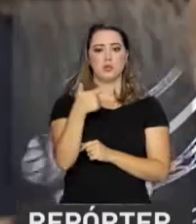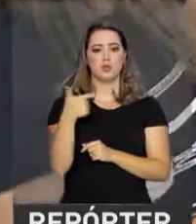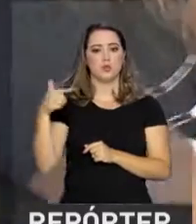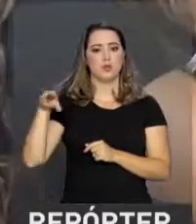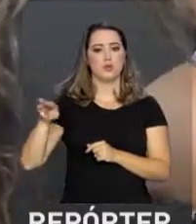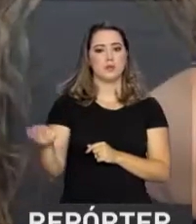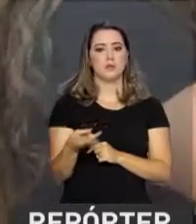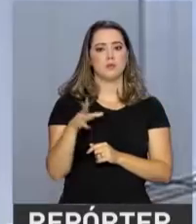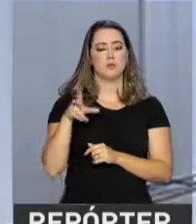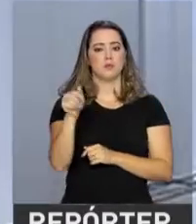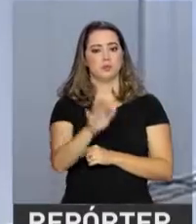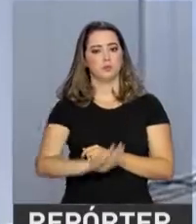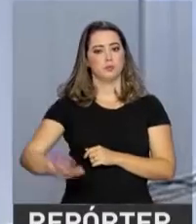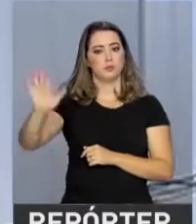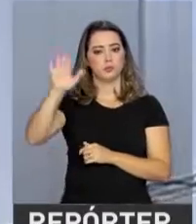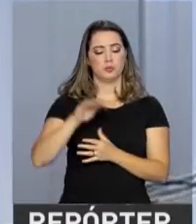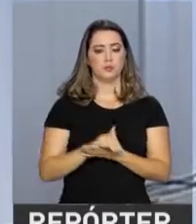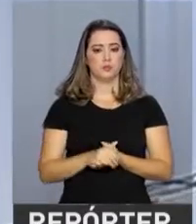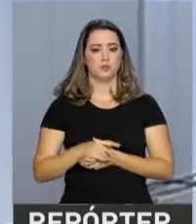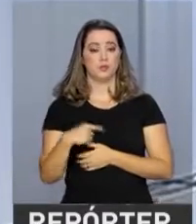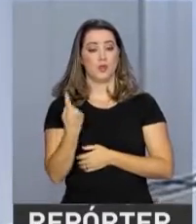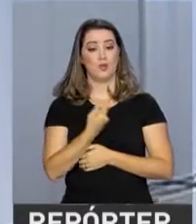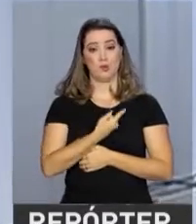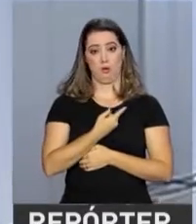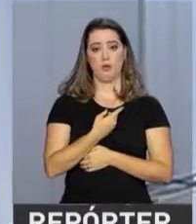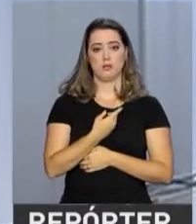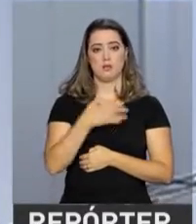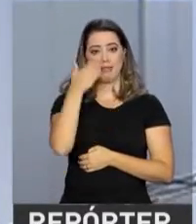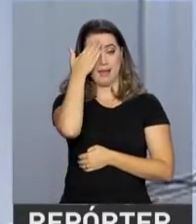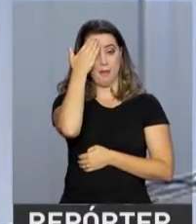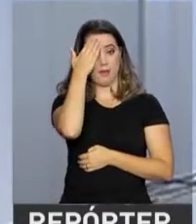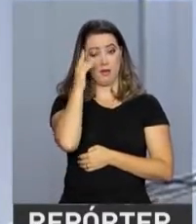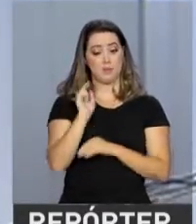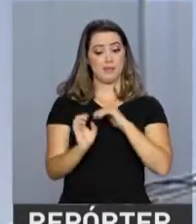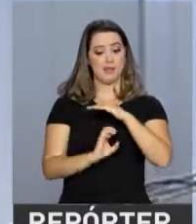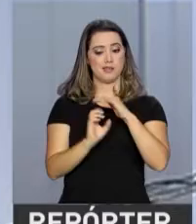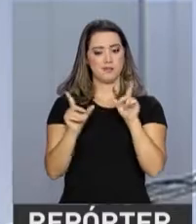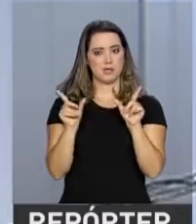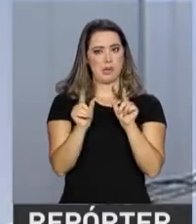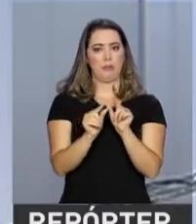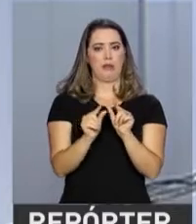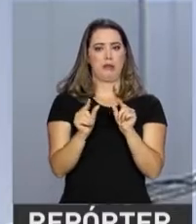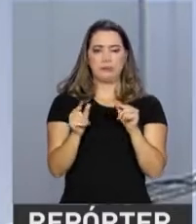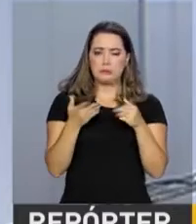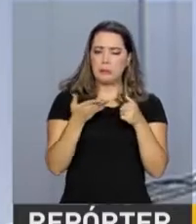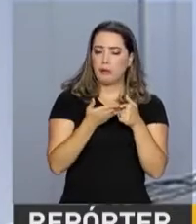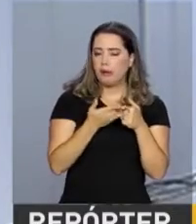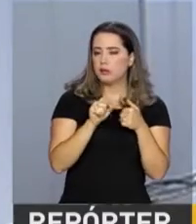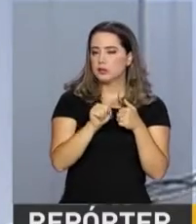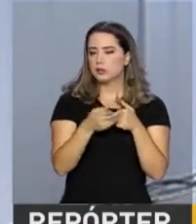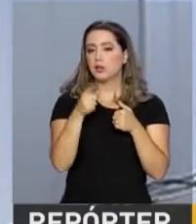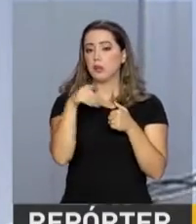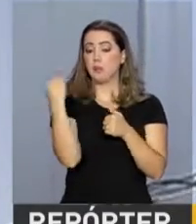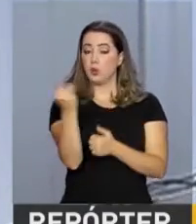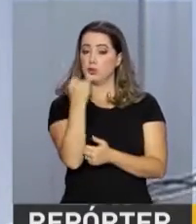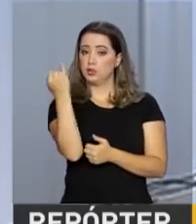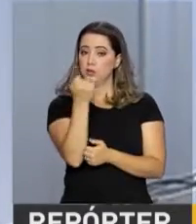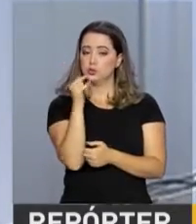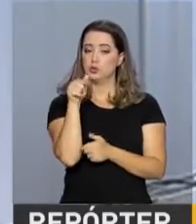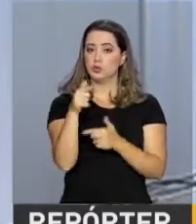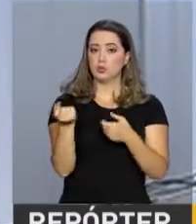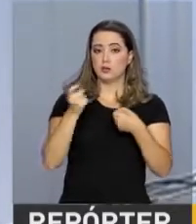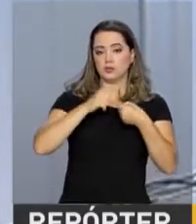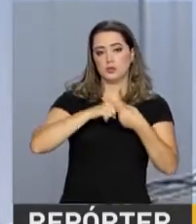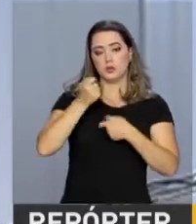em todo o país reconhecemos que as micro e pequenas empresas foram protagonistas como muito bem colocado na